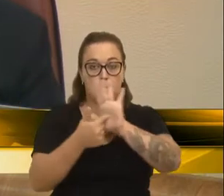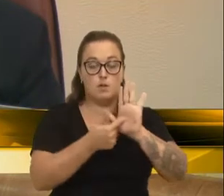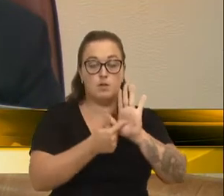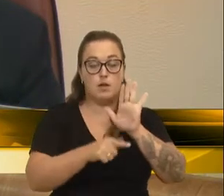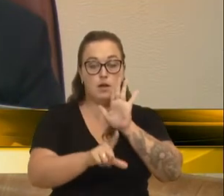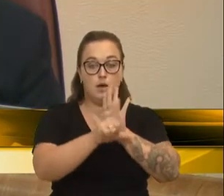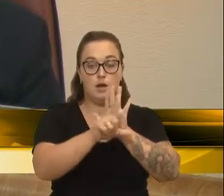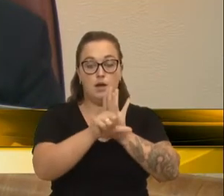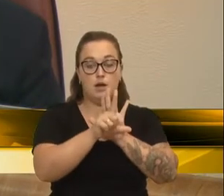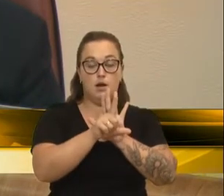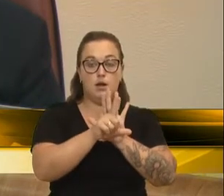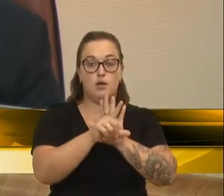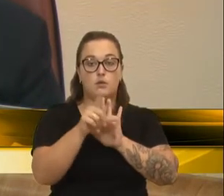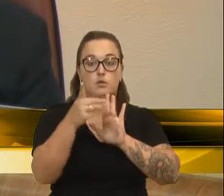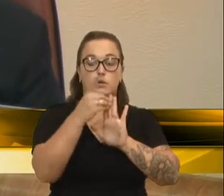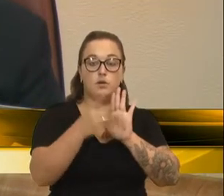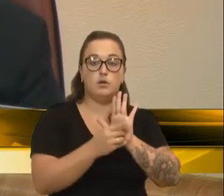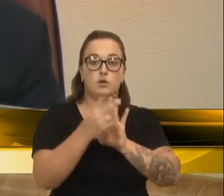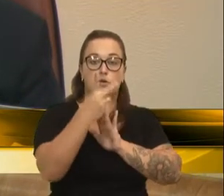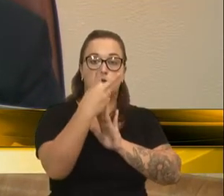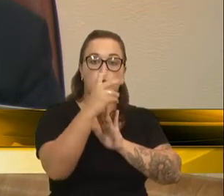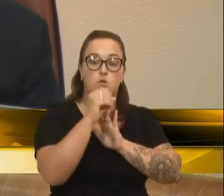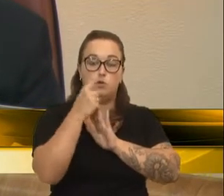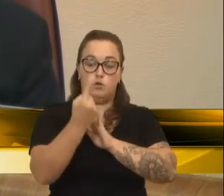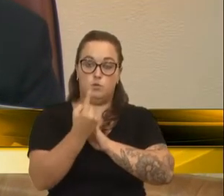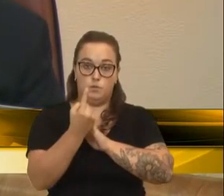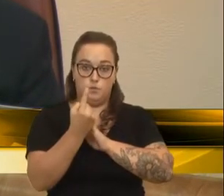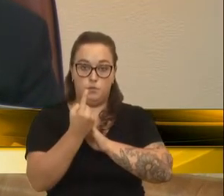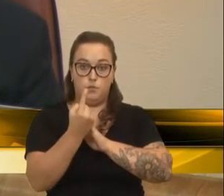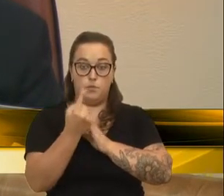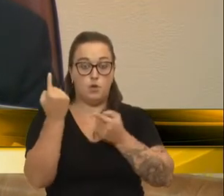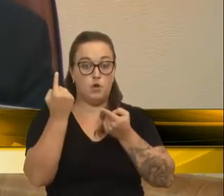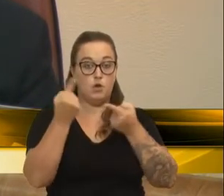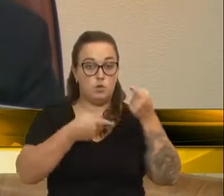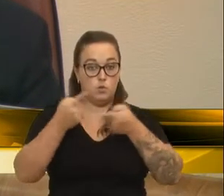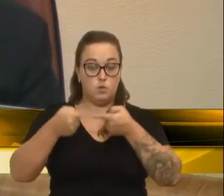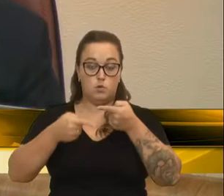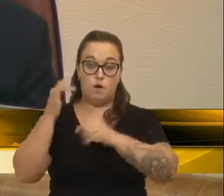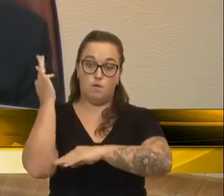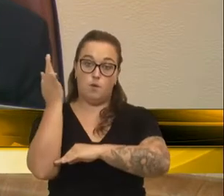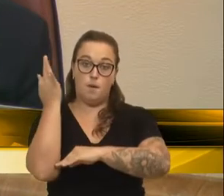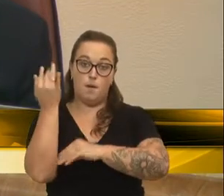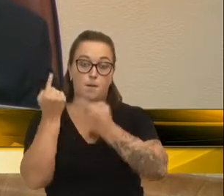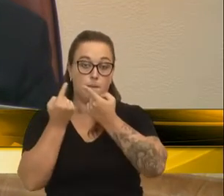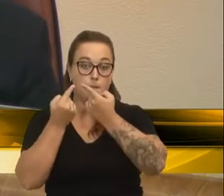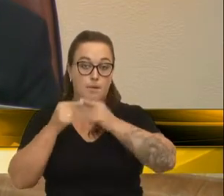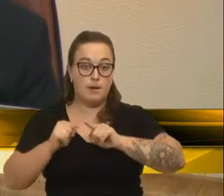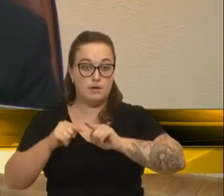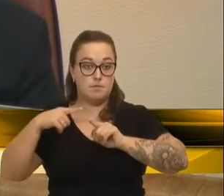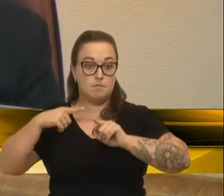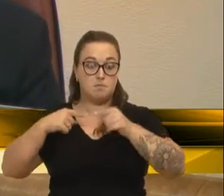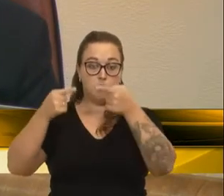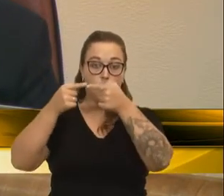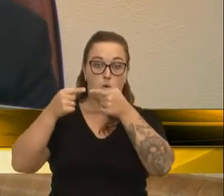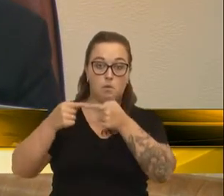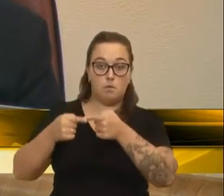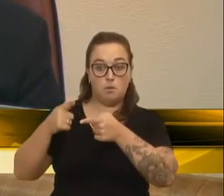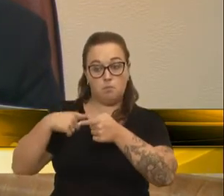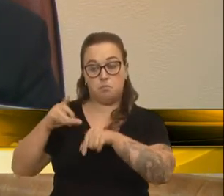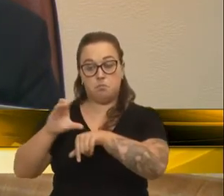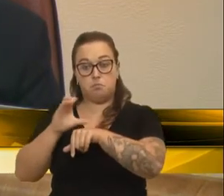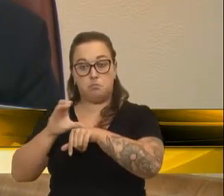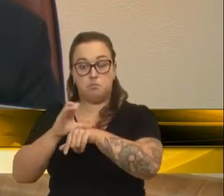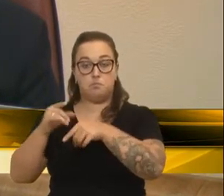Decreto-Lei 201/1967. O procedimento é formal e assemelhando por município constitucional